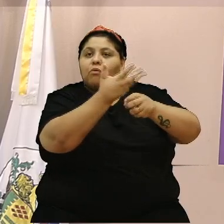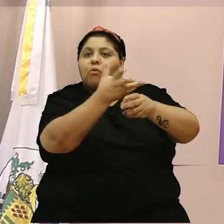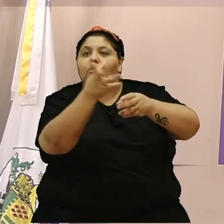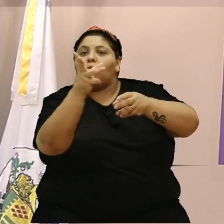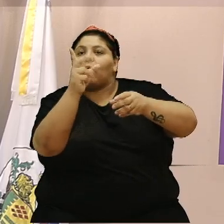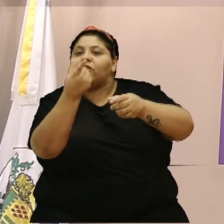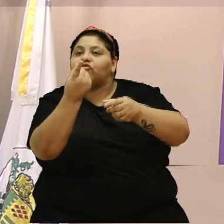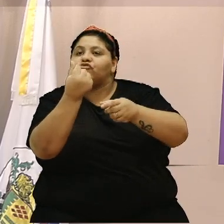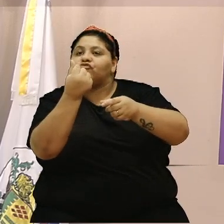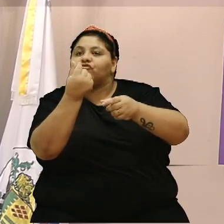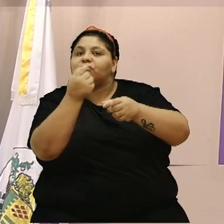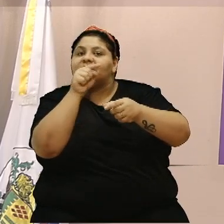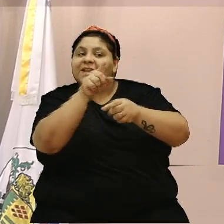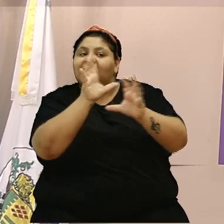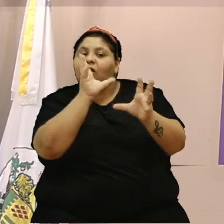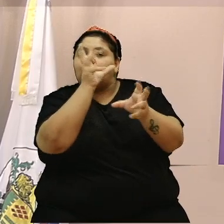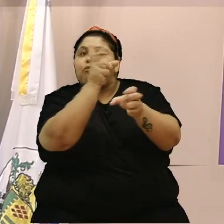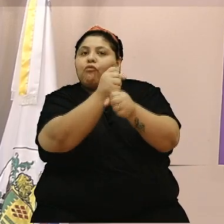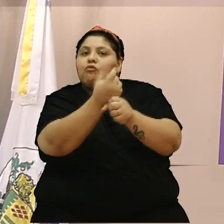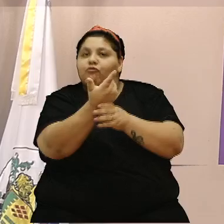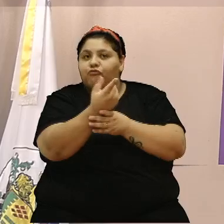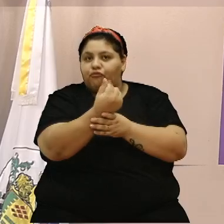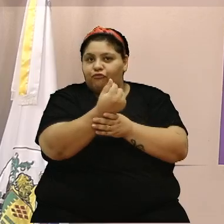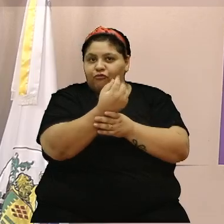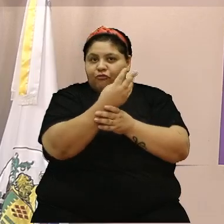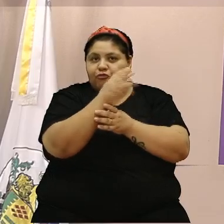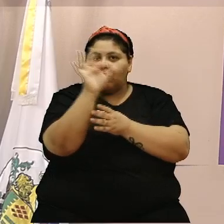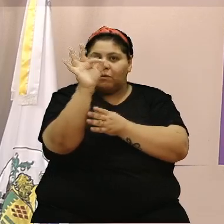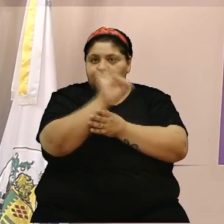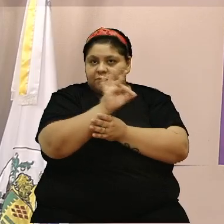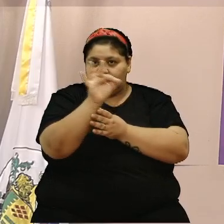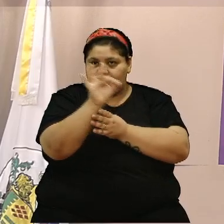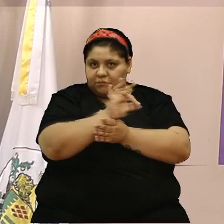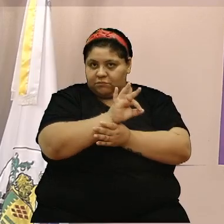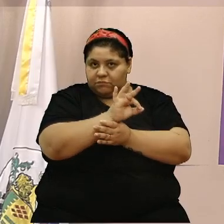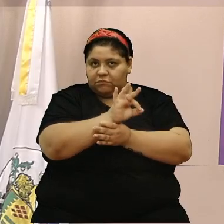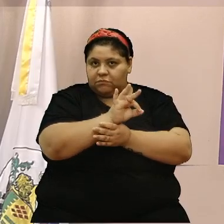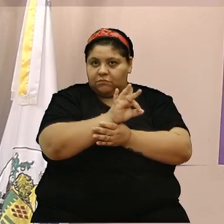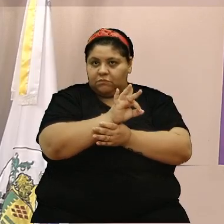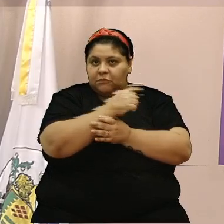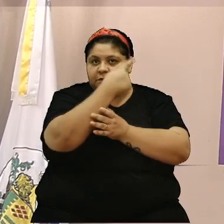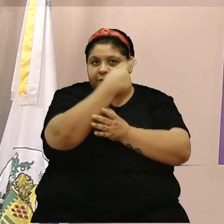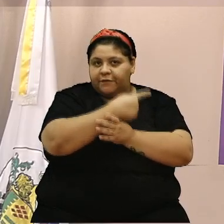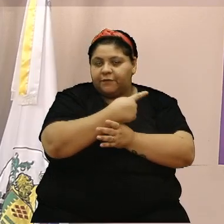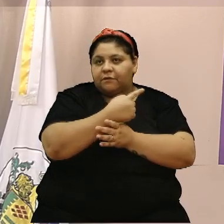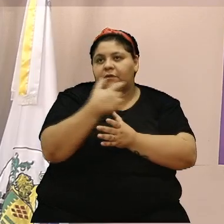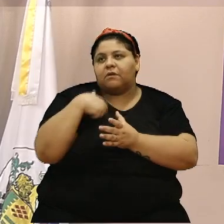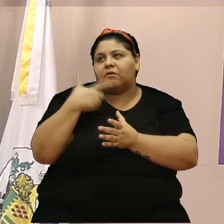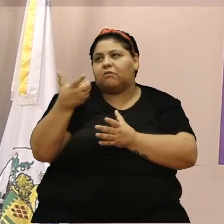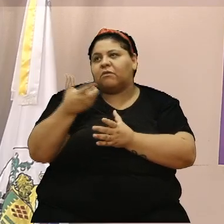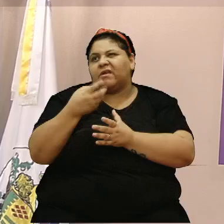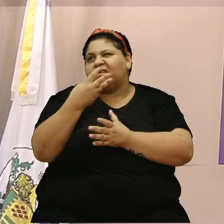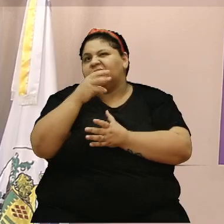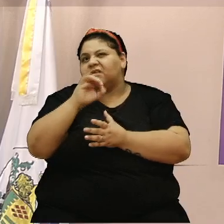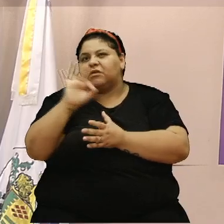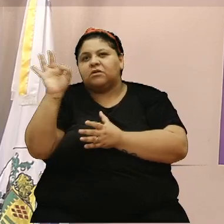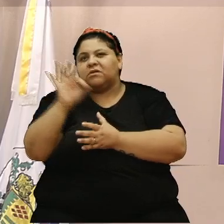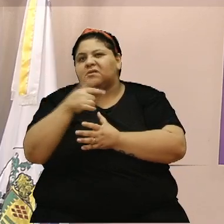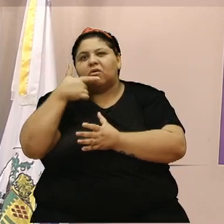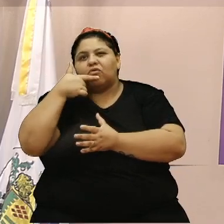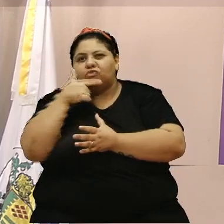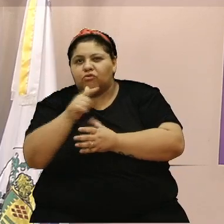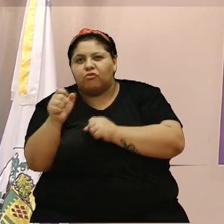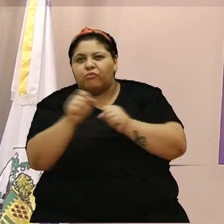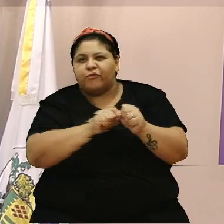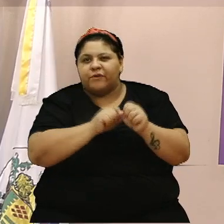destinar. E ele já calcula qual é o valor de 3%. E aí a gente vai dizer, eu quero 3, não consigo agora 3, mas vou